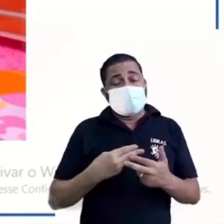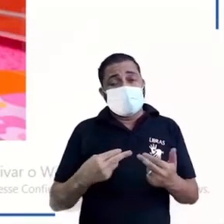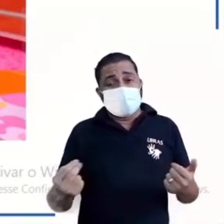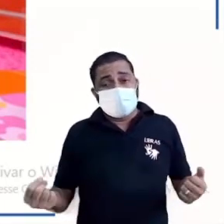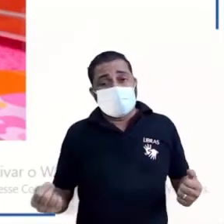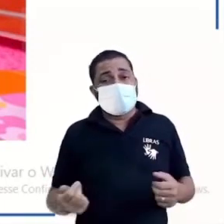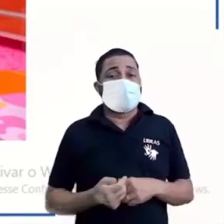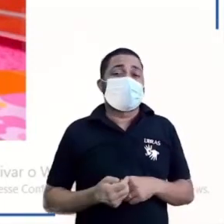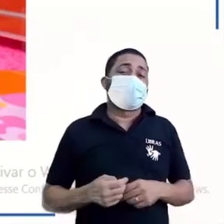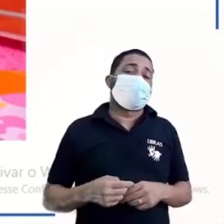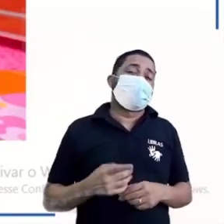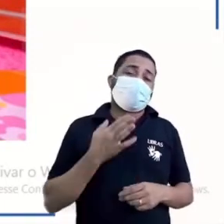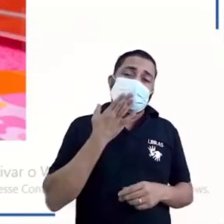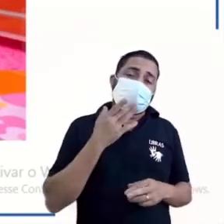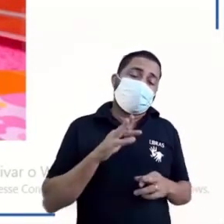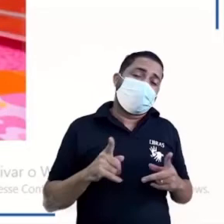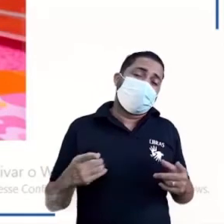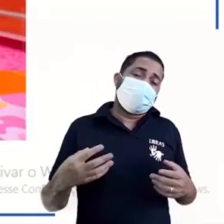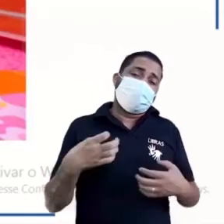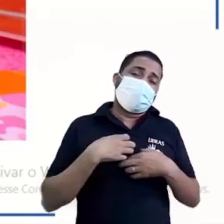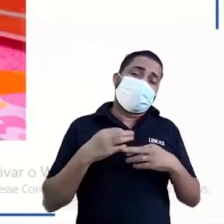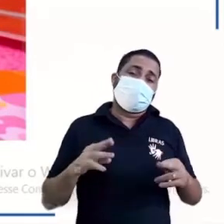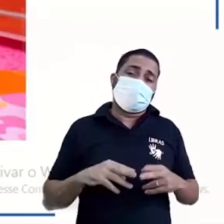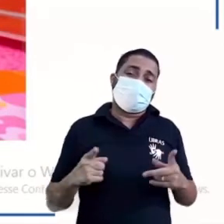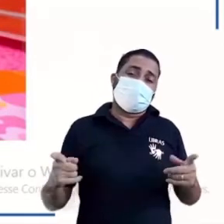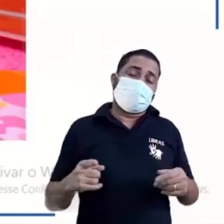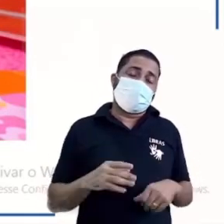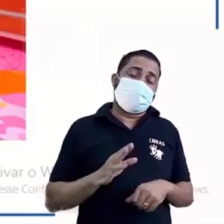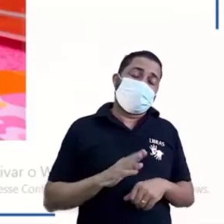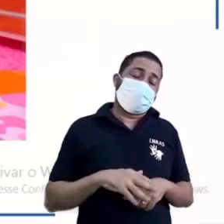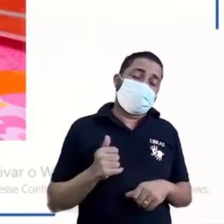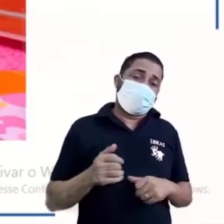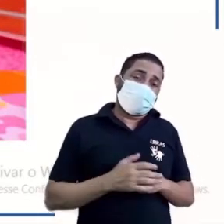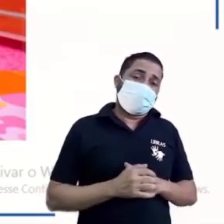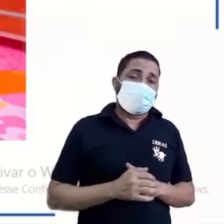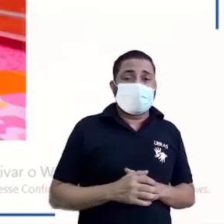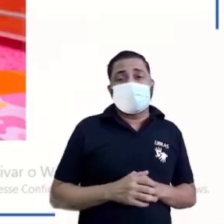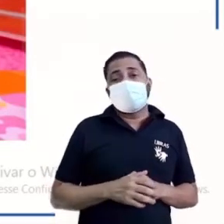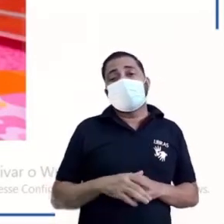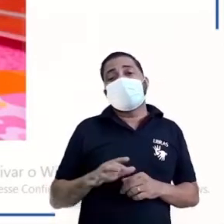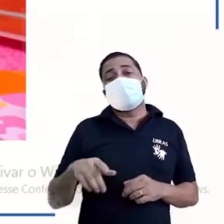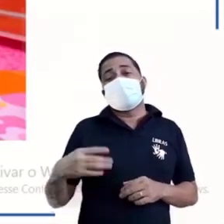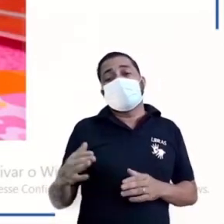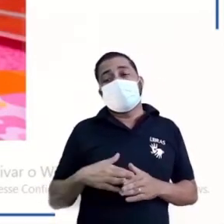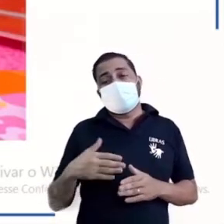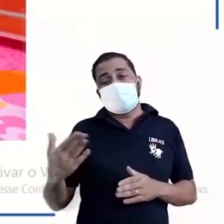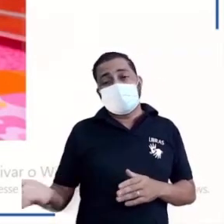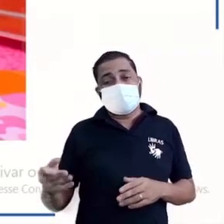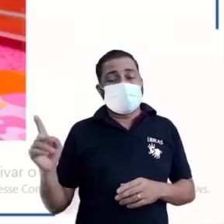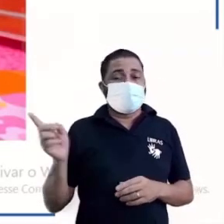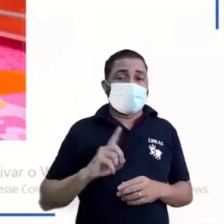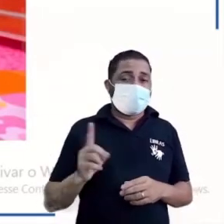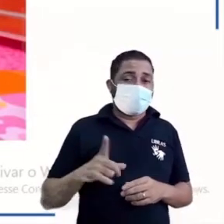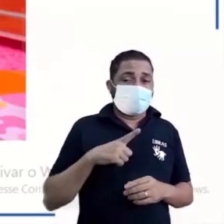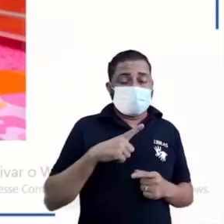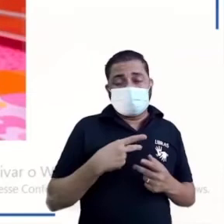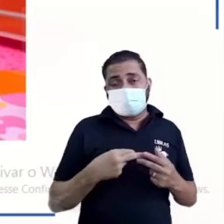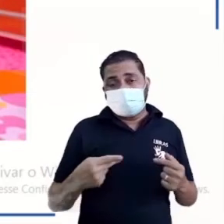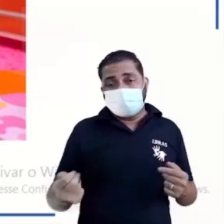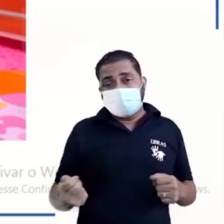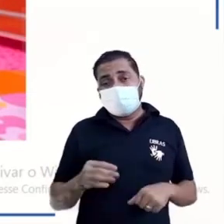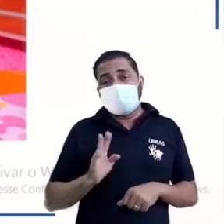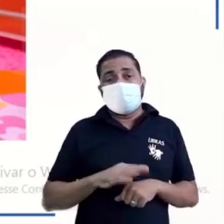diferentes, nós temos formas diferentes, mas tudo muito bem harmonizado. Já na direita, não. Você tem uma coisa assim